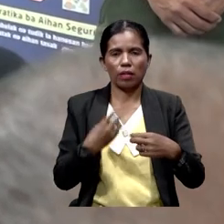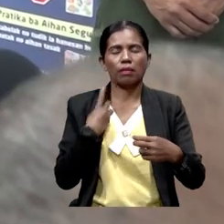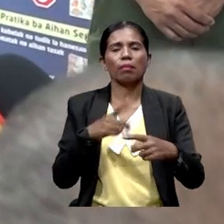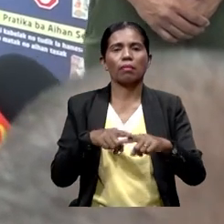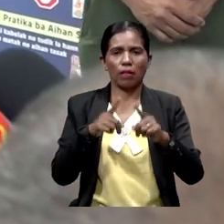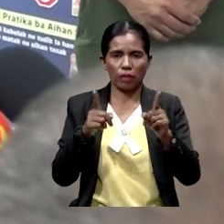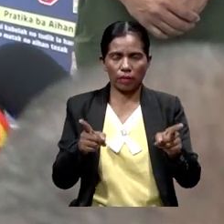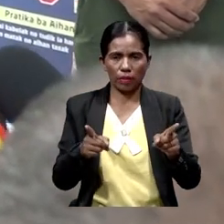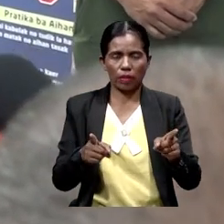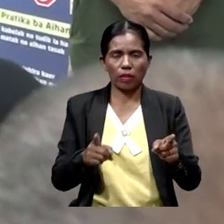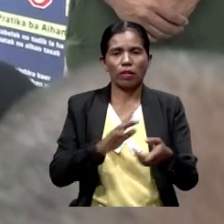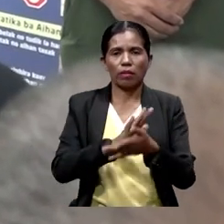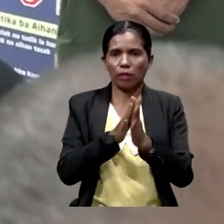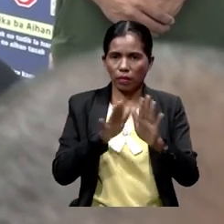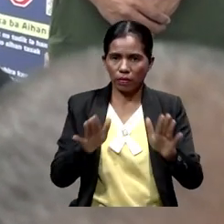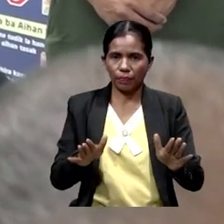veio estabilidade,